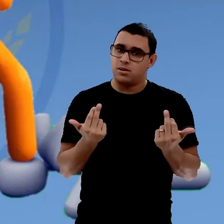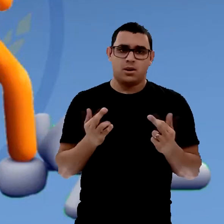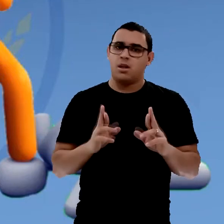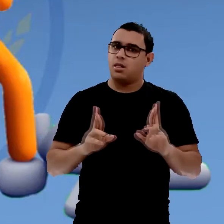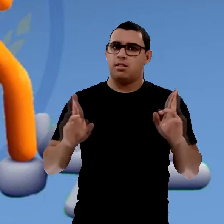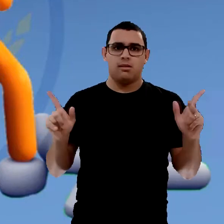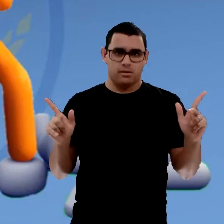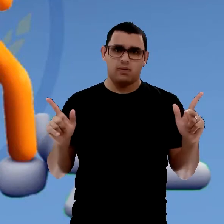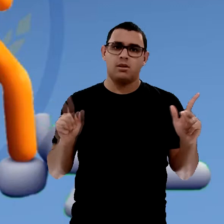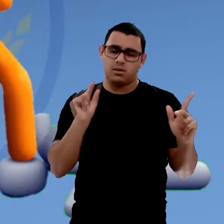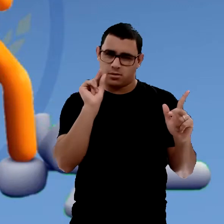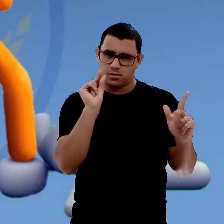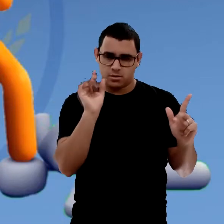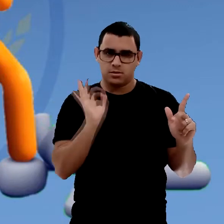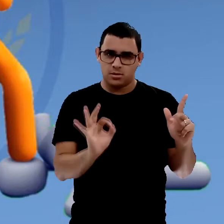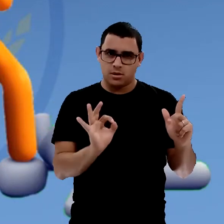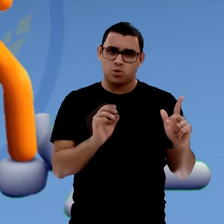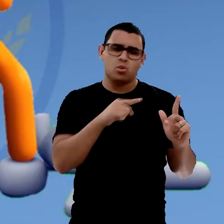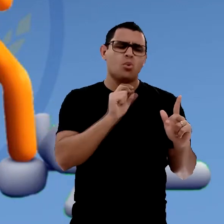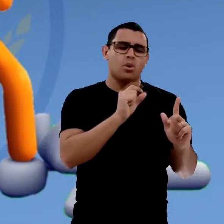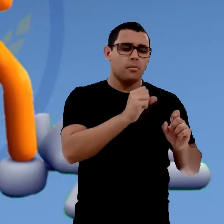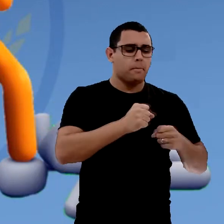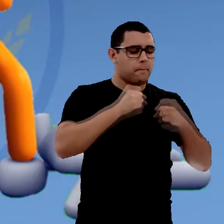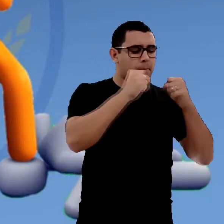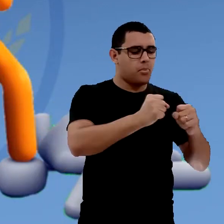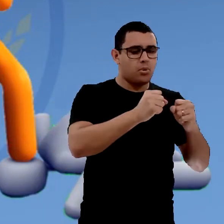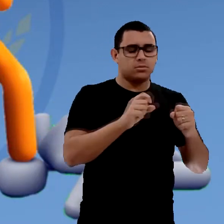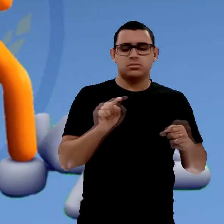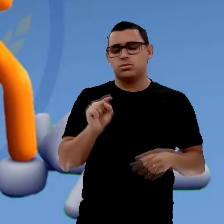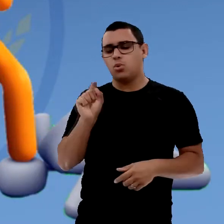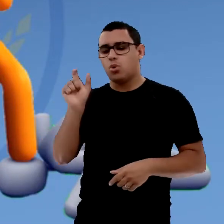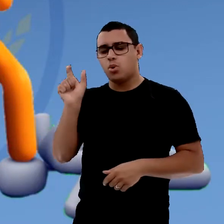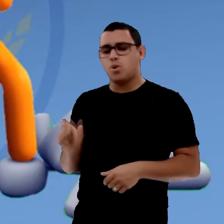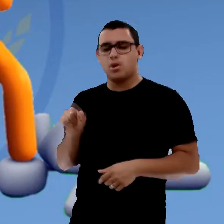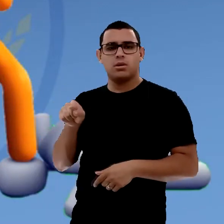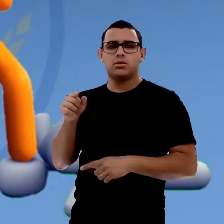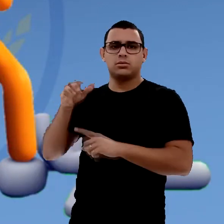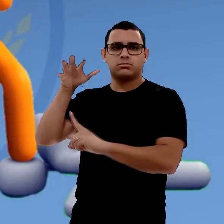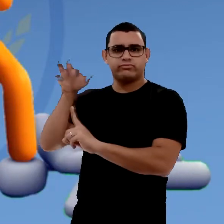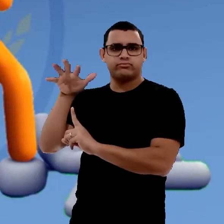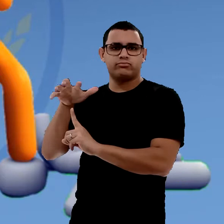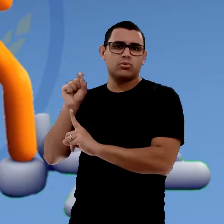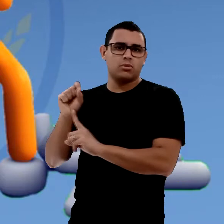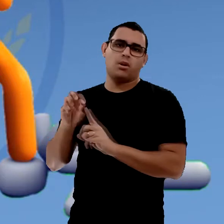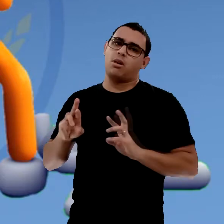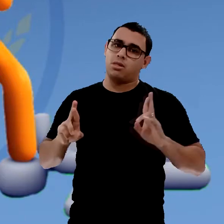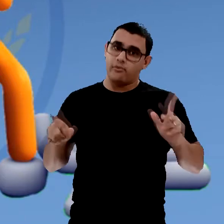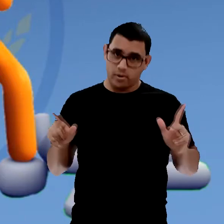existe uma diferenciação sutil aí sobre o que seja poder e o que seja a dominação.